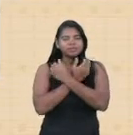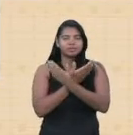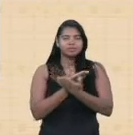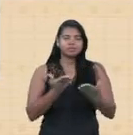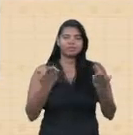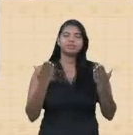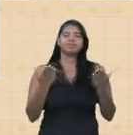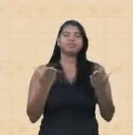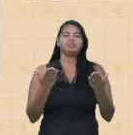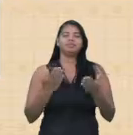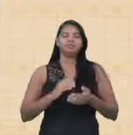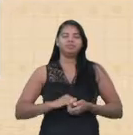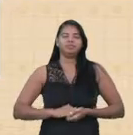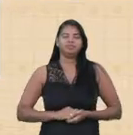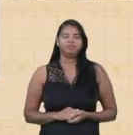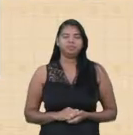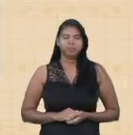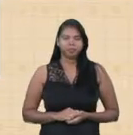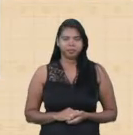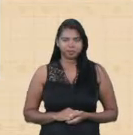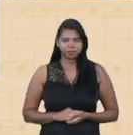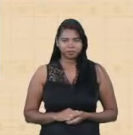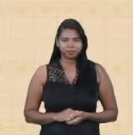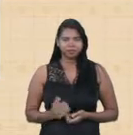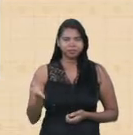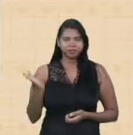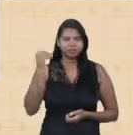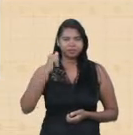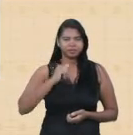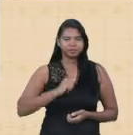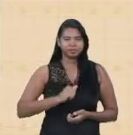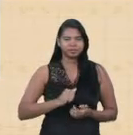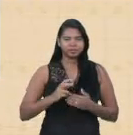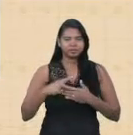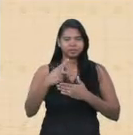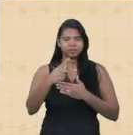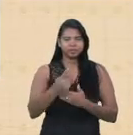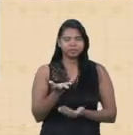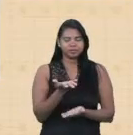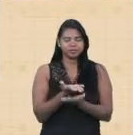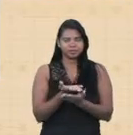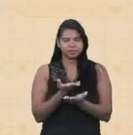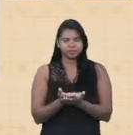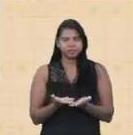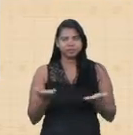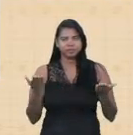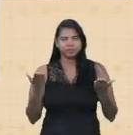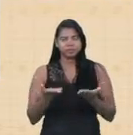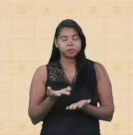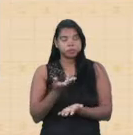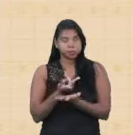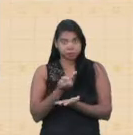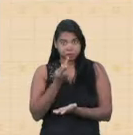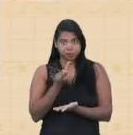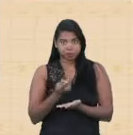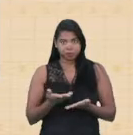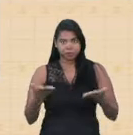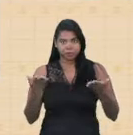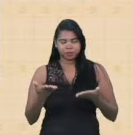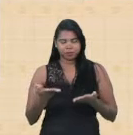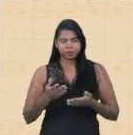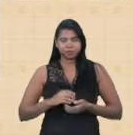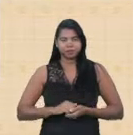E sem muita delonga, meus pequenos gafanhotos, vamos embora dar continuidade à nossa aula, porque o que vai acontecer é que quando